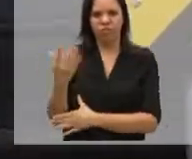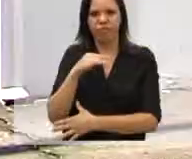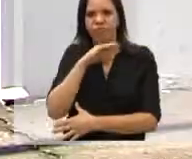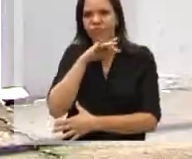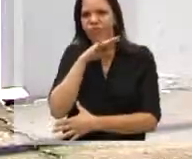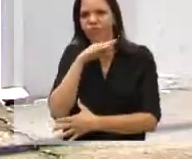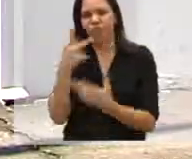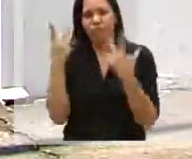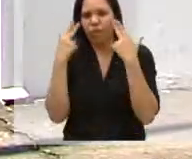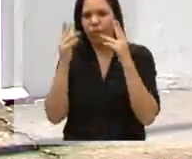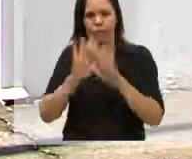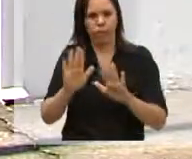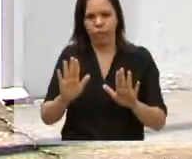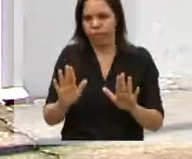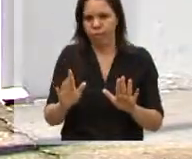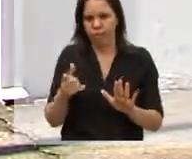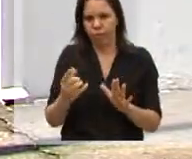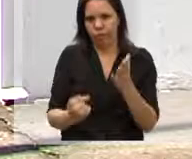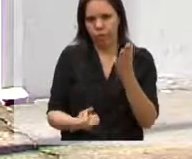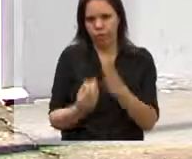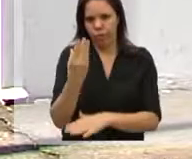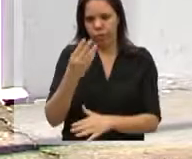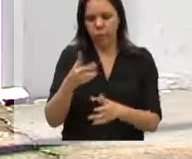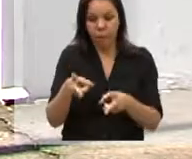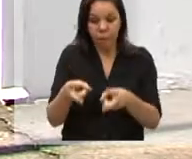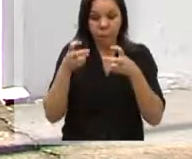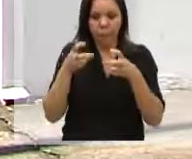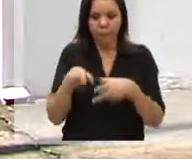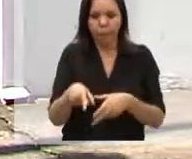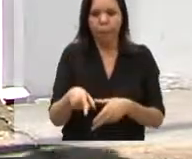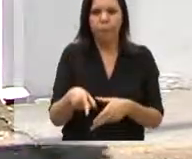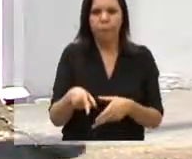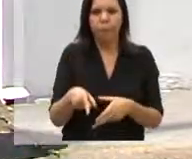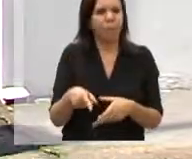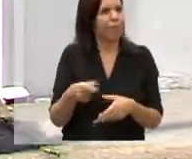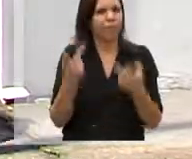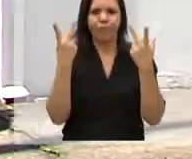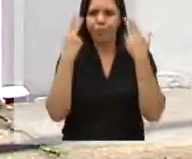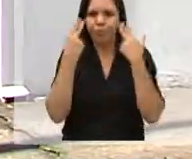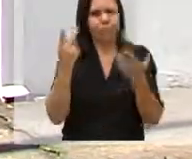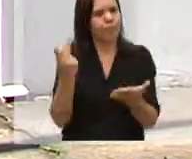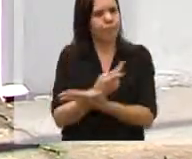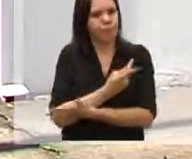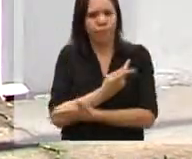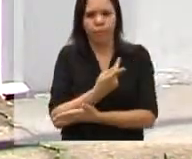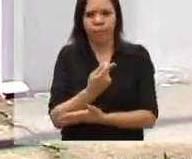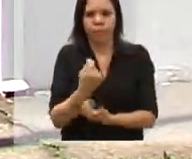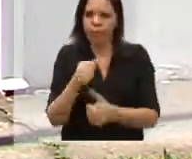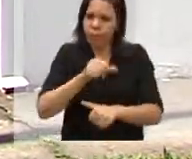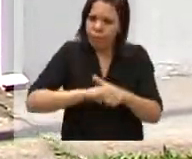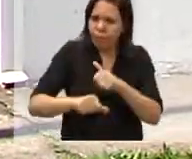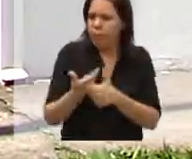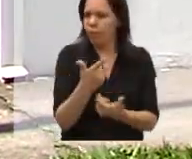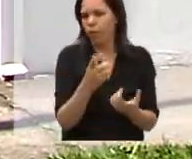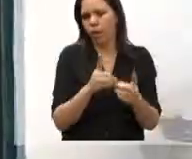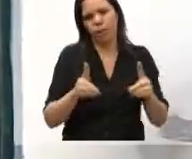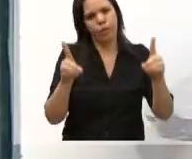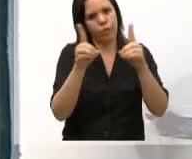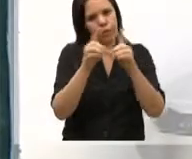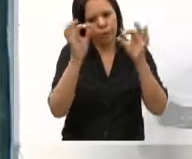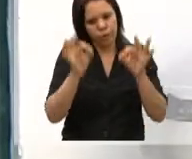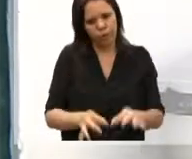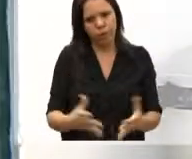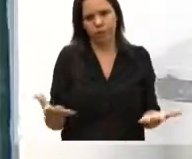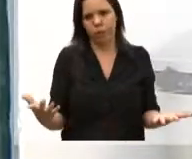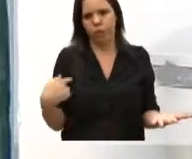que estava tudo normal. De repente, quando você tira o lençol, você percebe, olha, não está normal. Hoje nós não temos lugares dignos, então cabe a